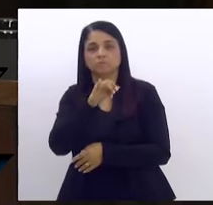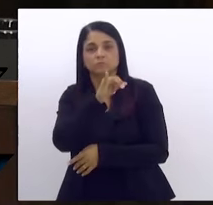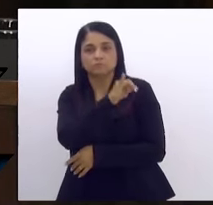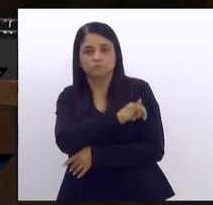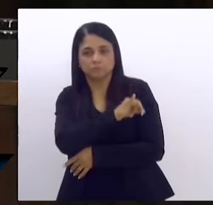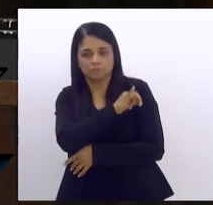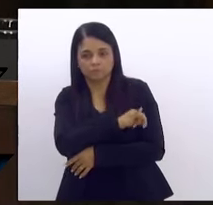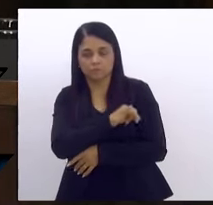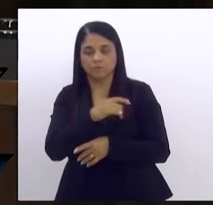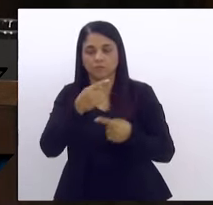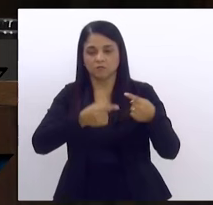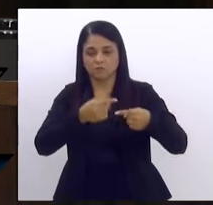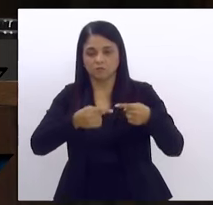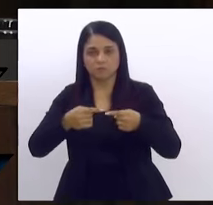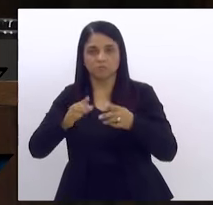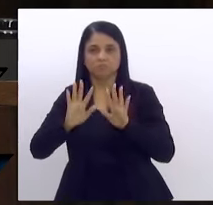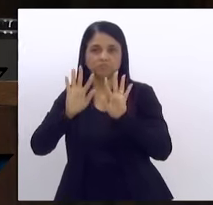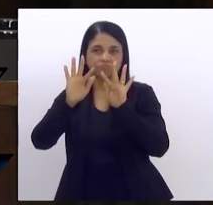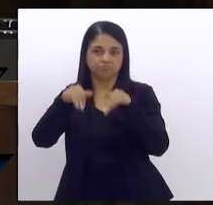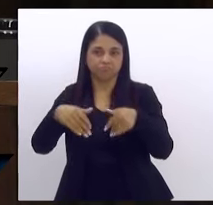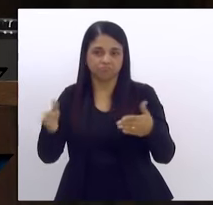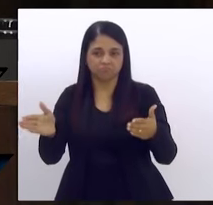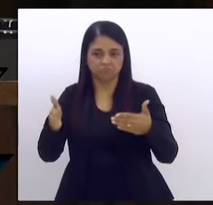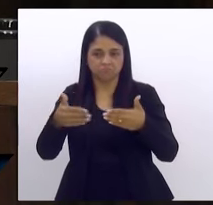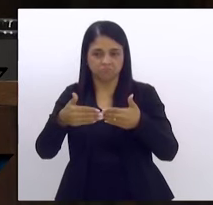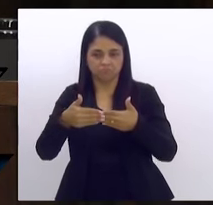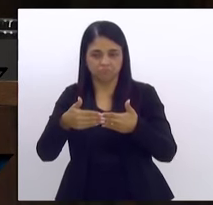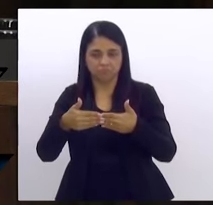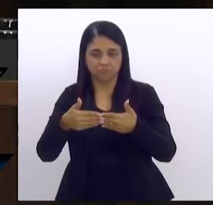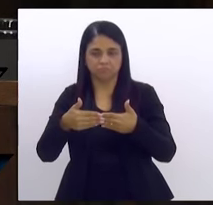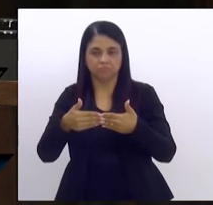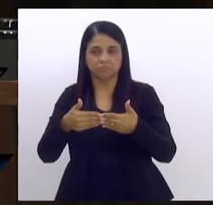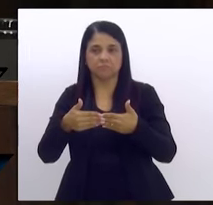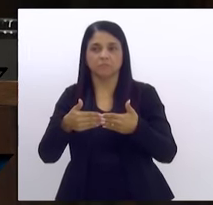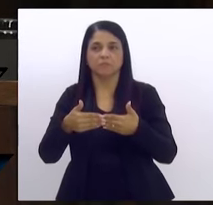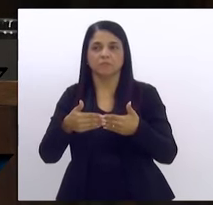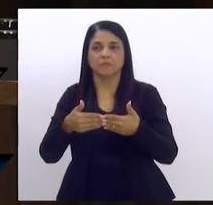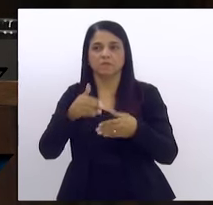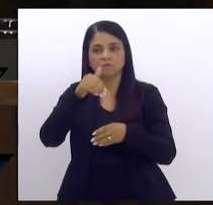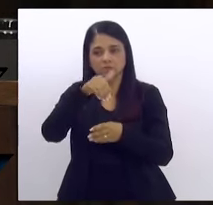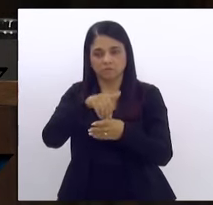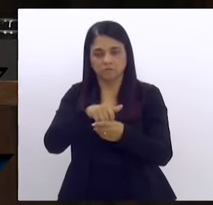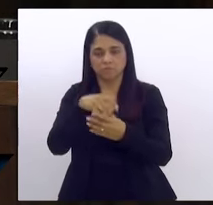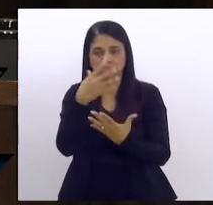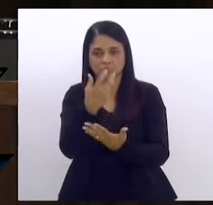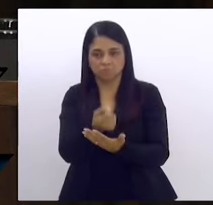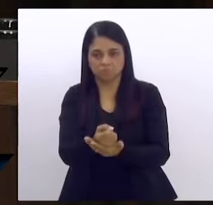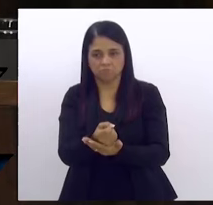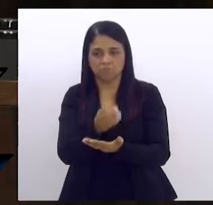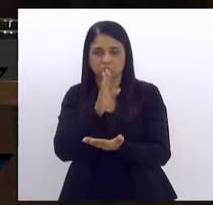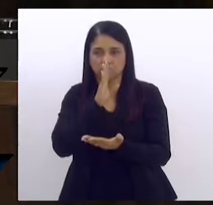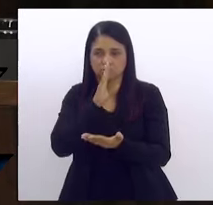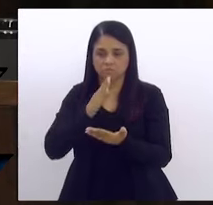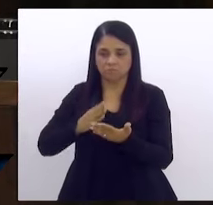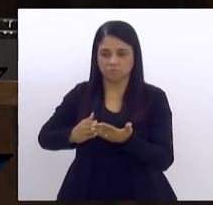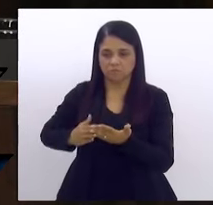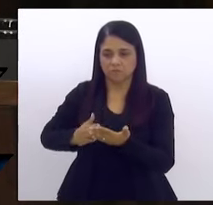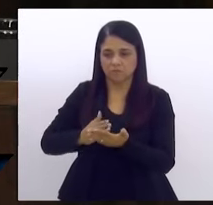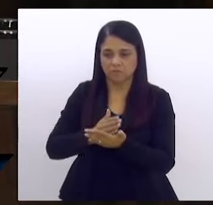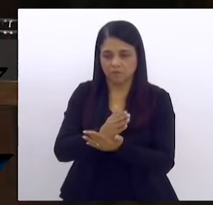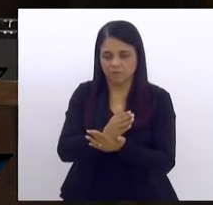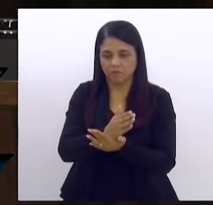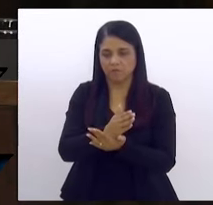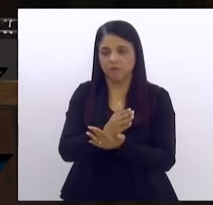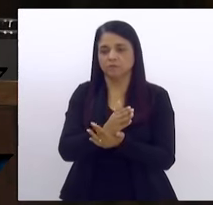Em discussão, não havendo quem queira discutir, encerrada a discussão, em votação, senhores que aprovam, permaneçam como